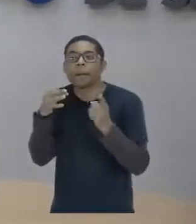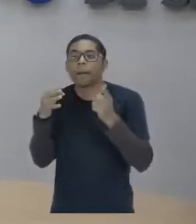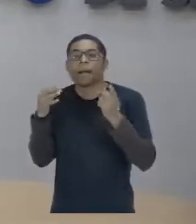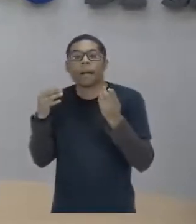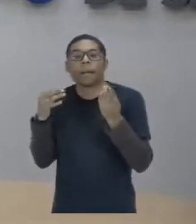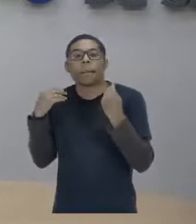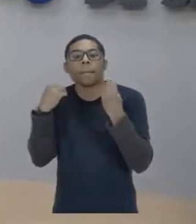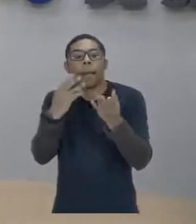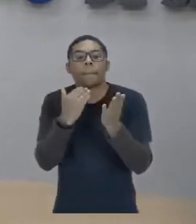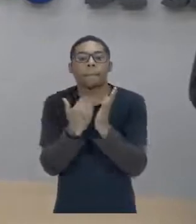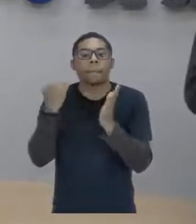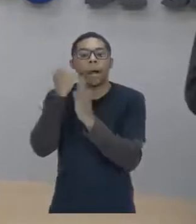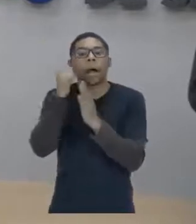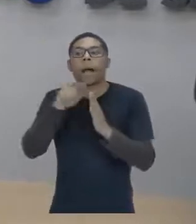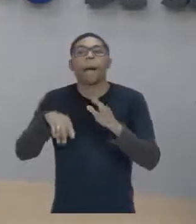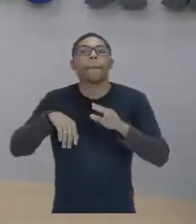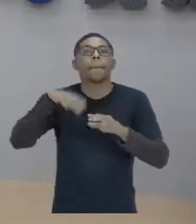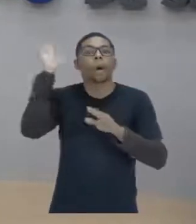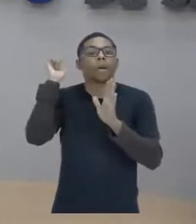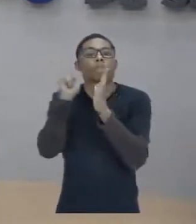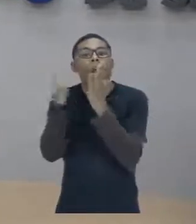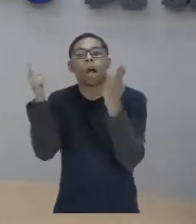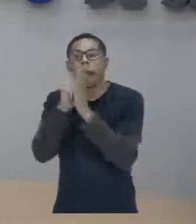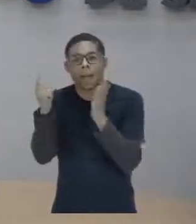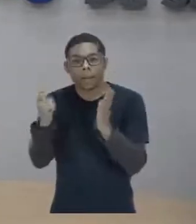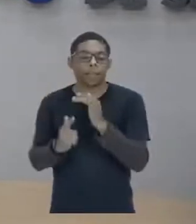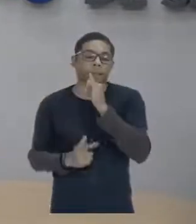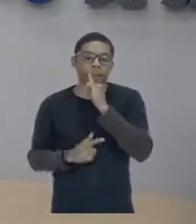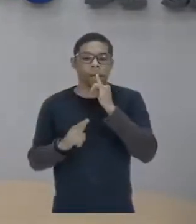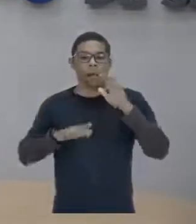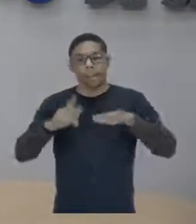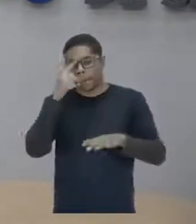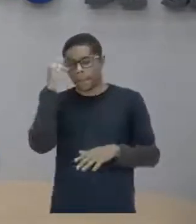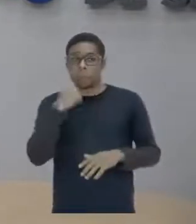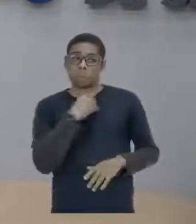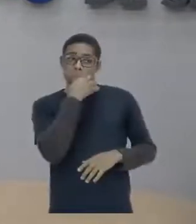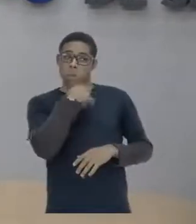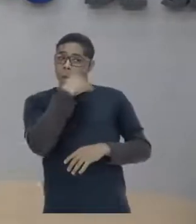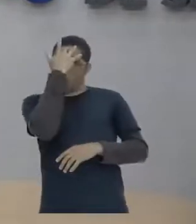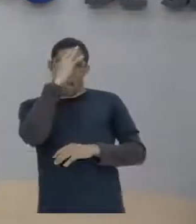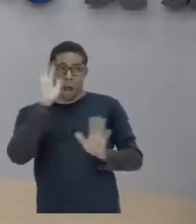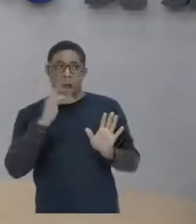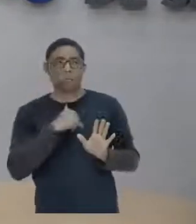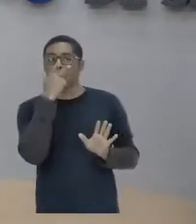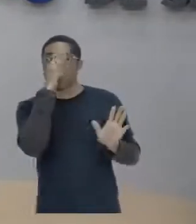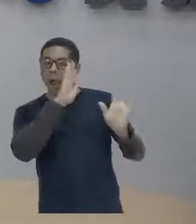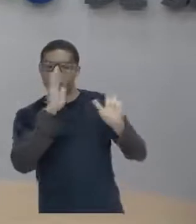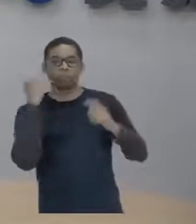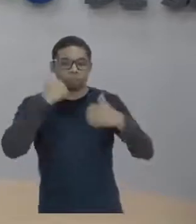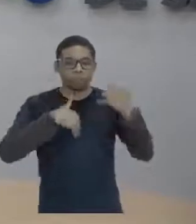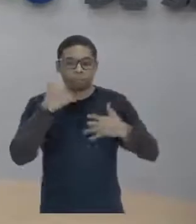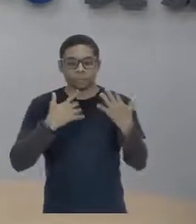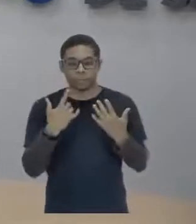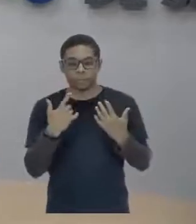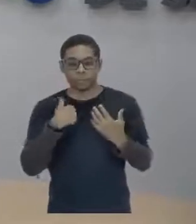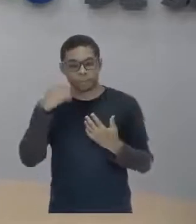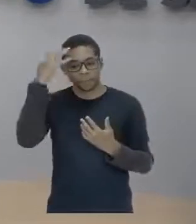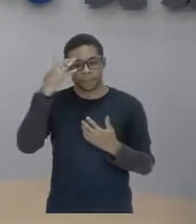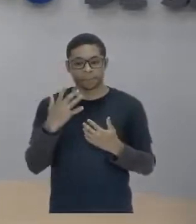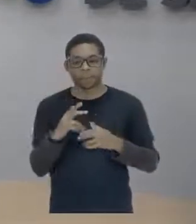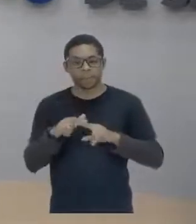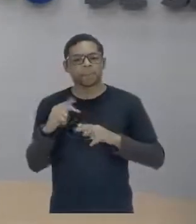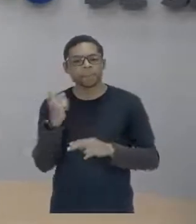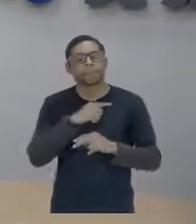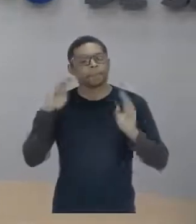em veículos aí jornalísticos, tá? Então, que o repórter se posiciona, o comentarista e tal. E por que a gente trabalha com artigo de